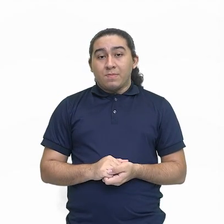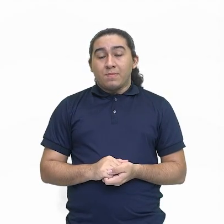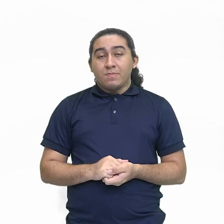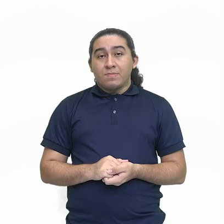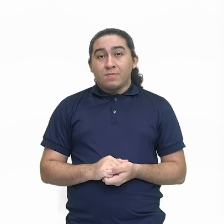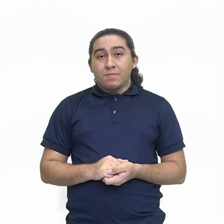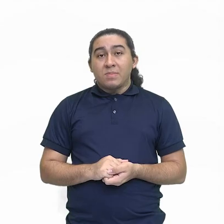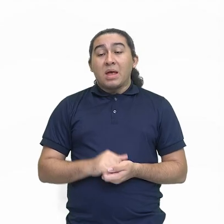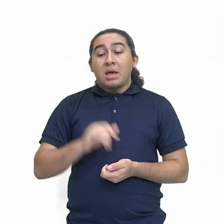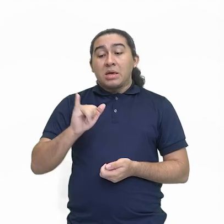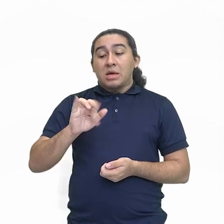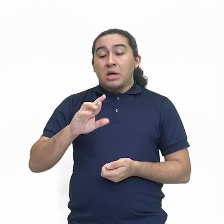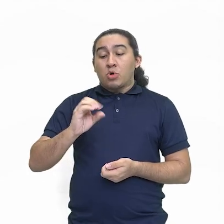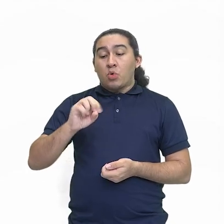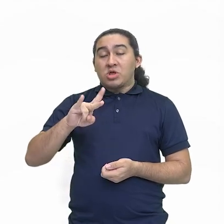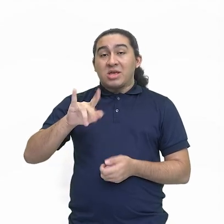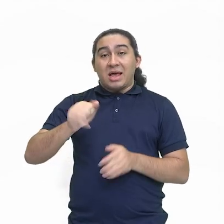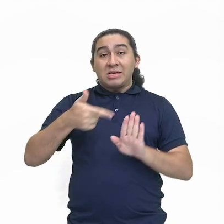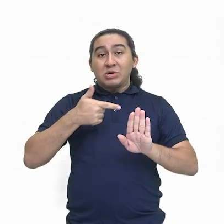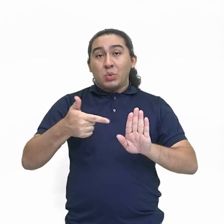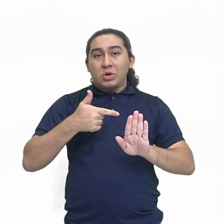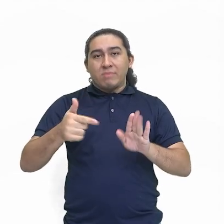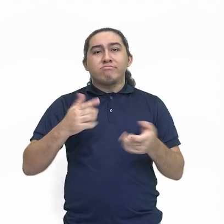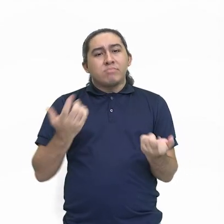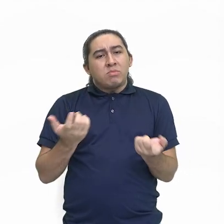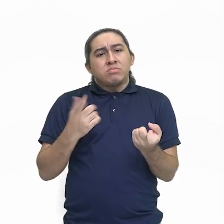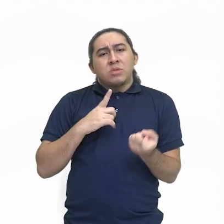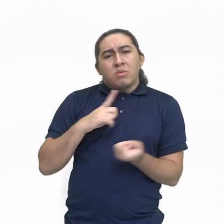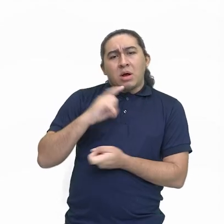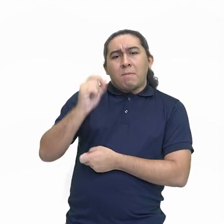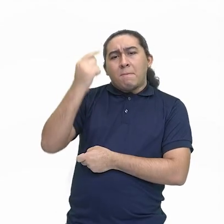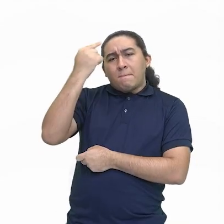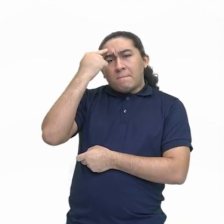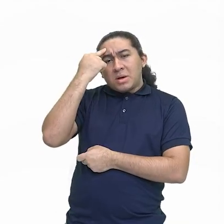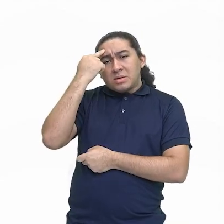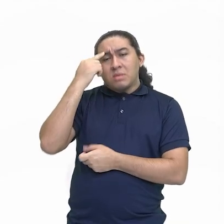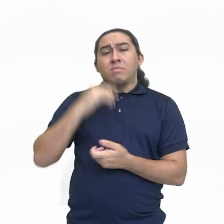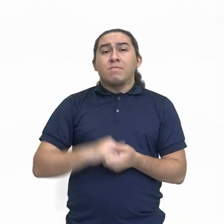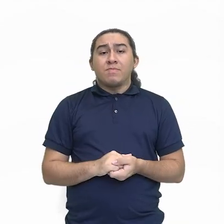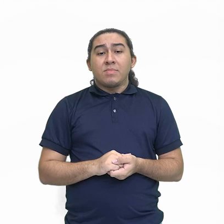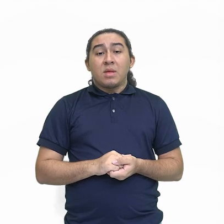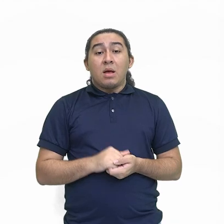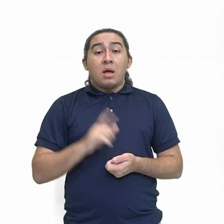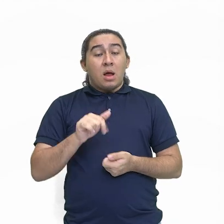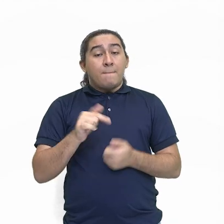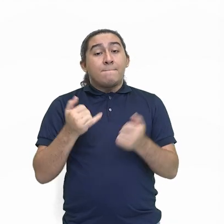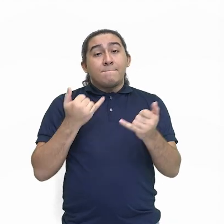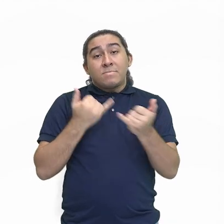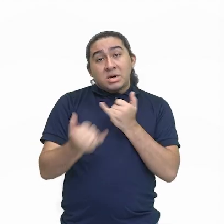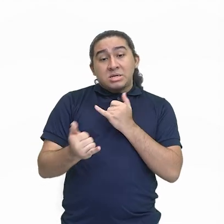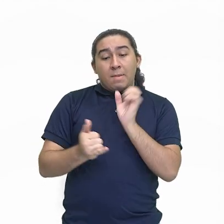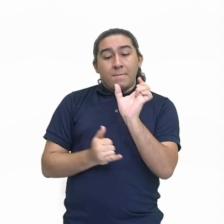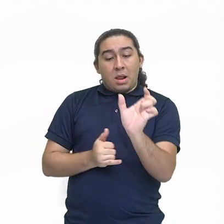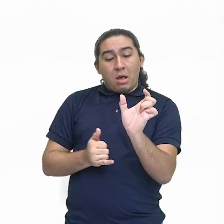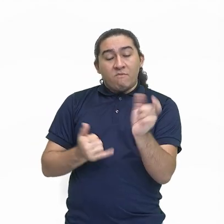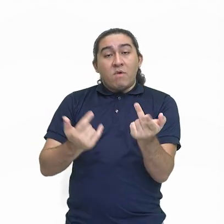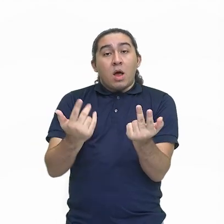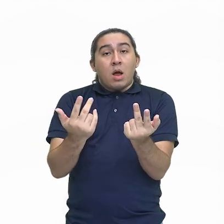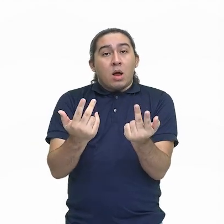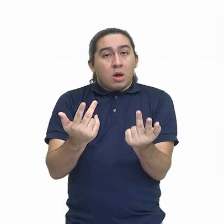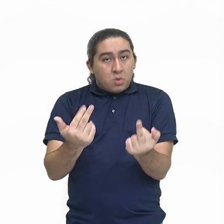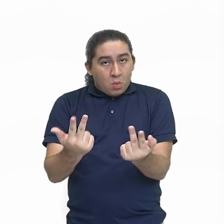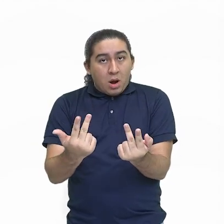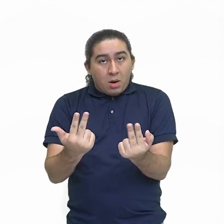mesmo com palavras, né, iguais, eu posso inserir um texto com